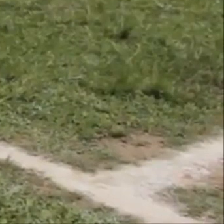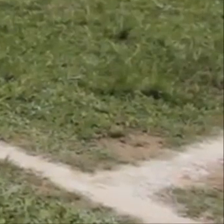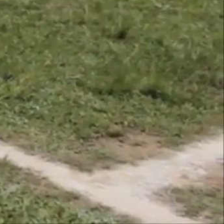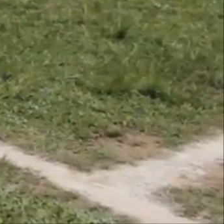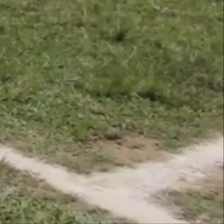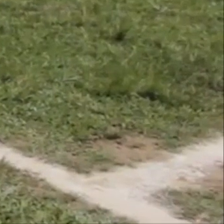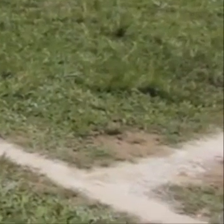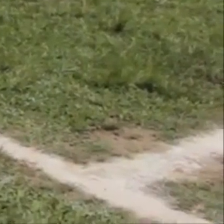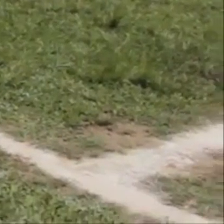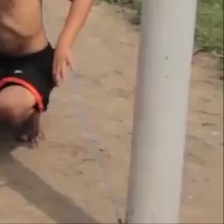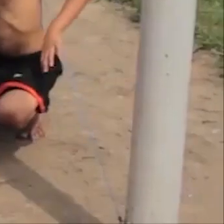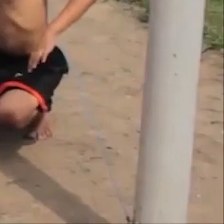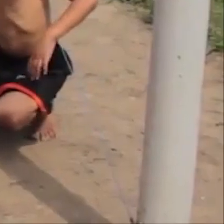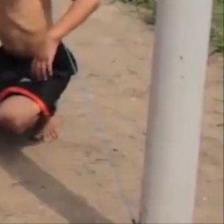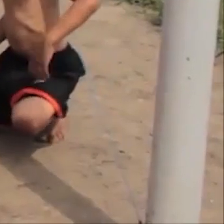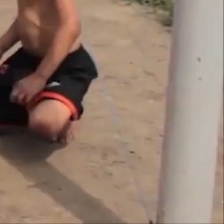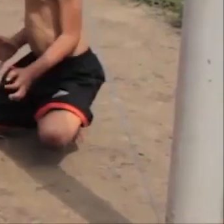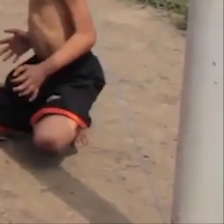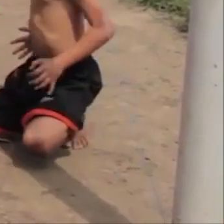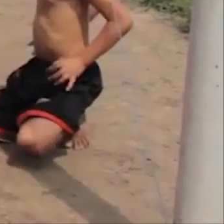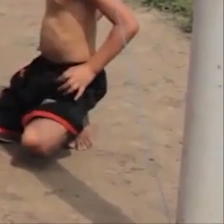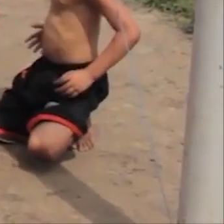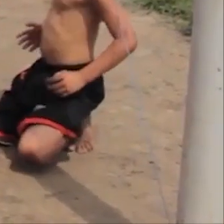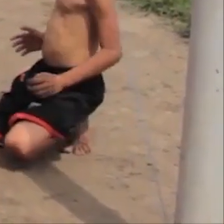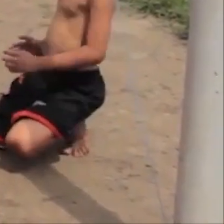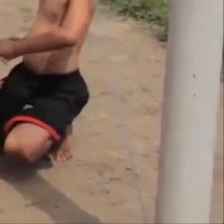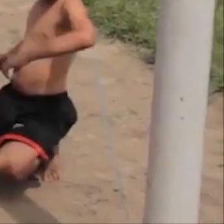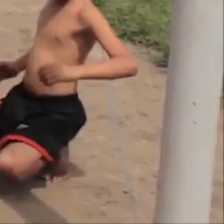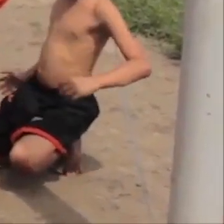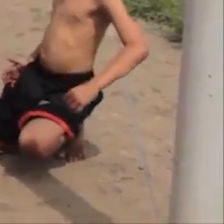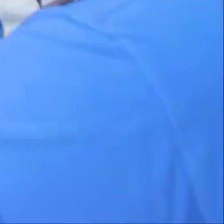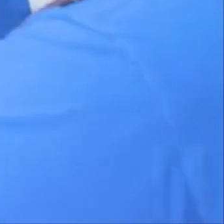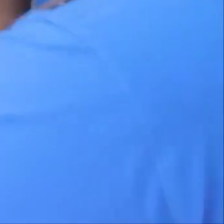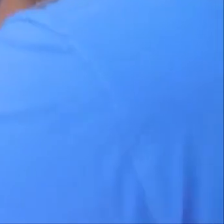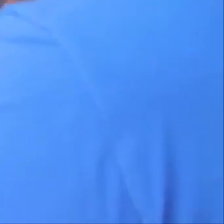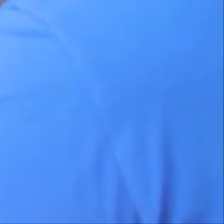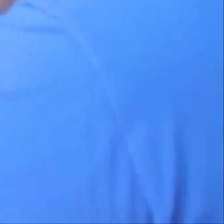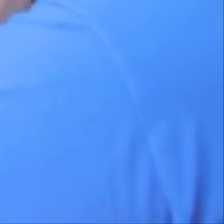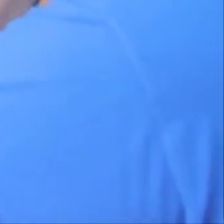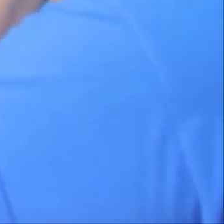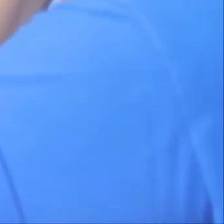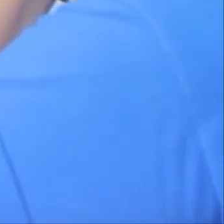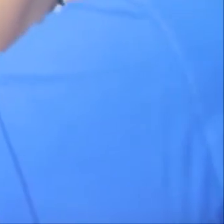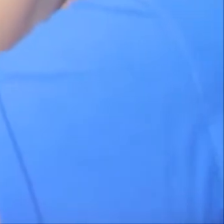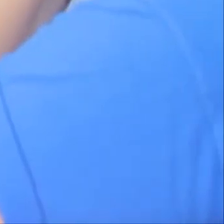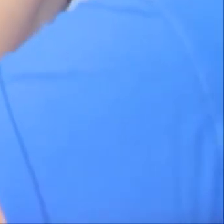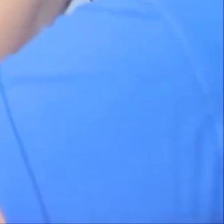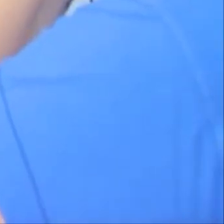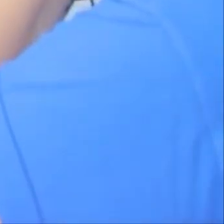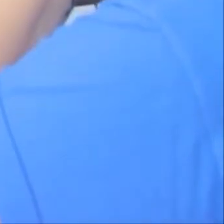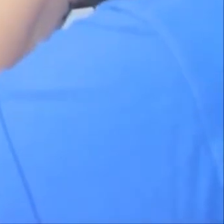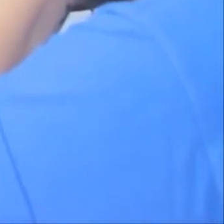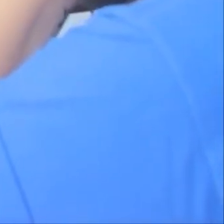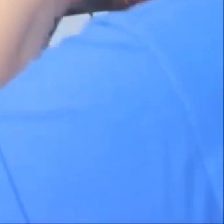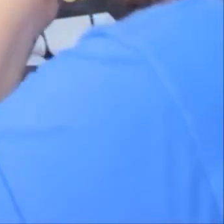esperança. Você sacou a minha esquizofrenia e maneirou na